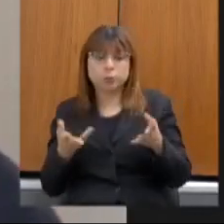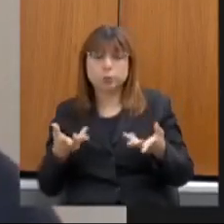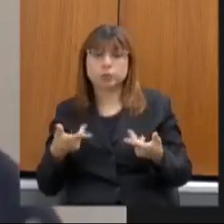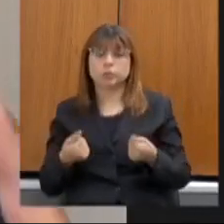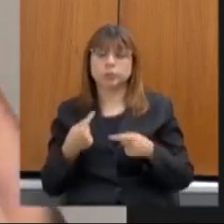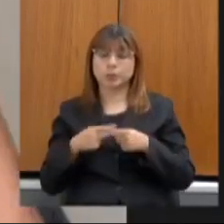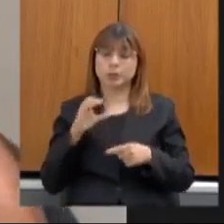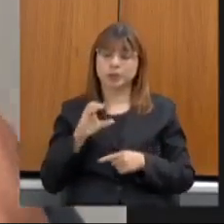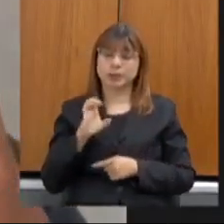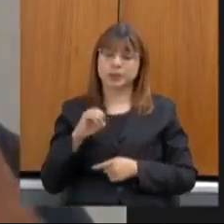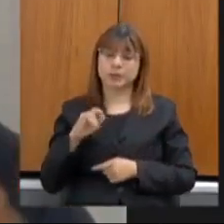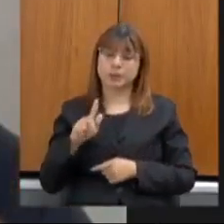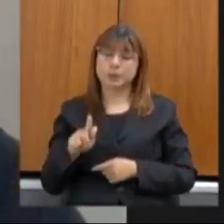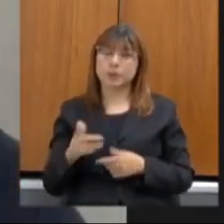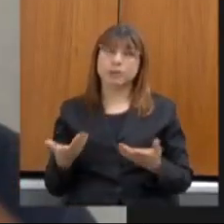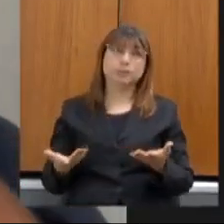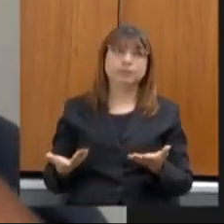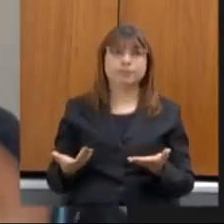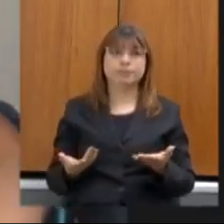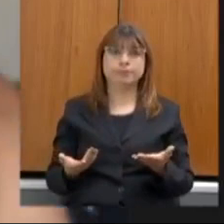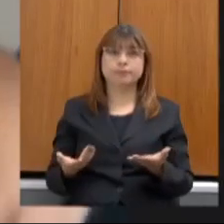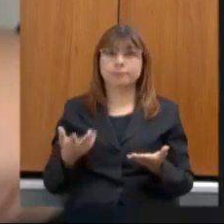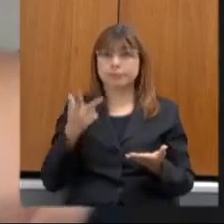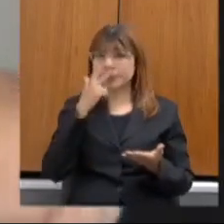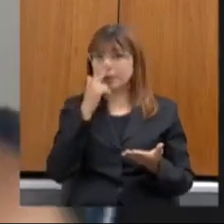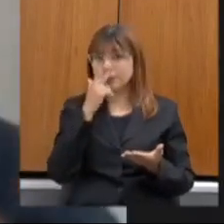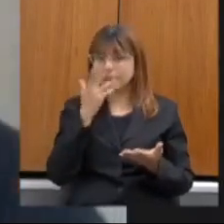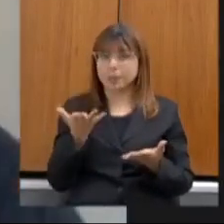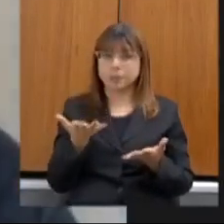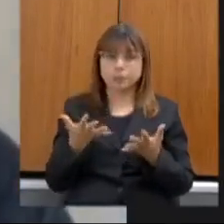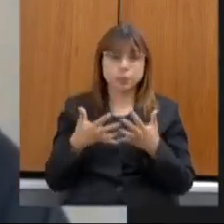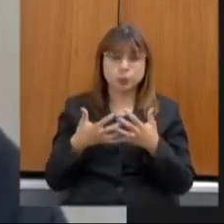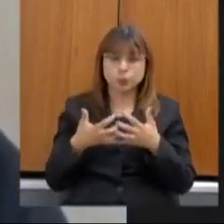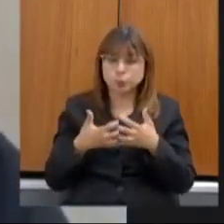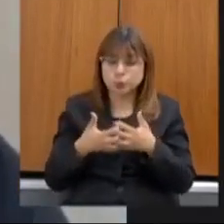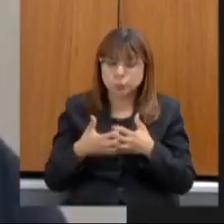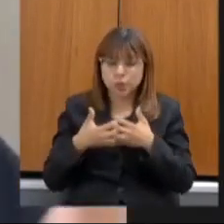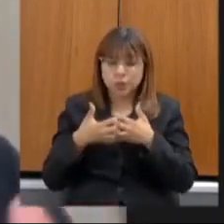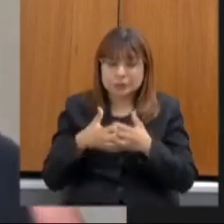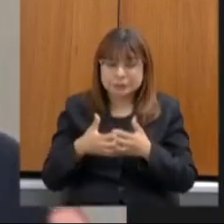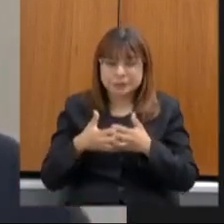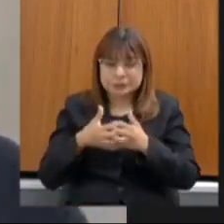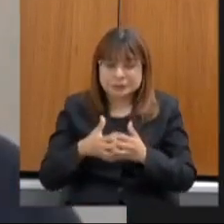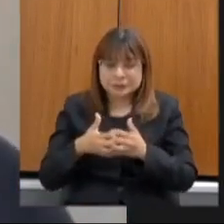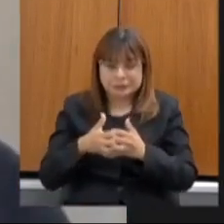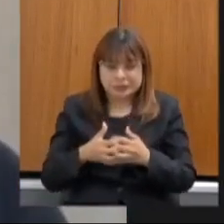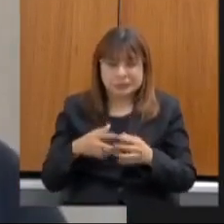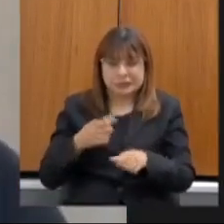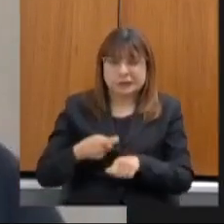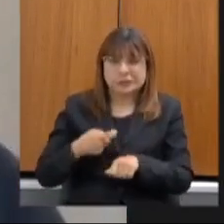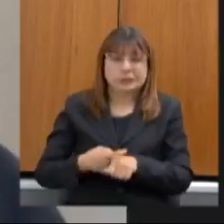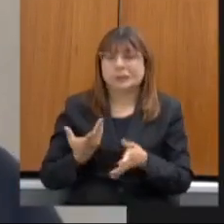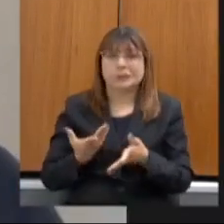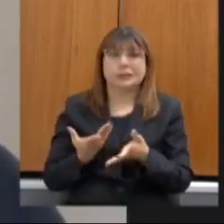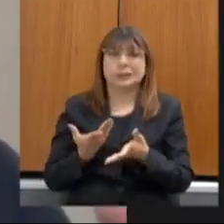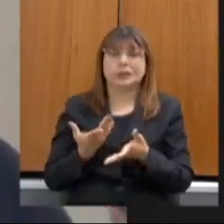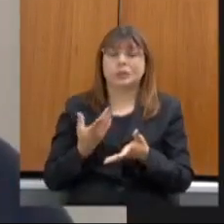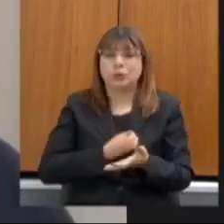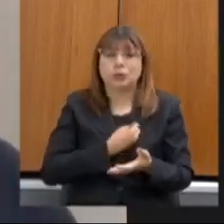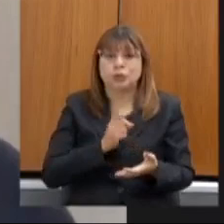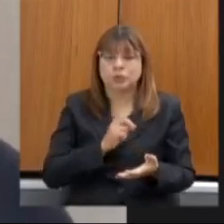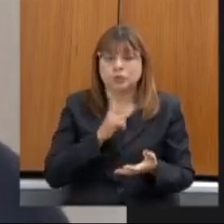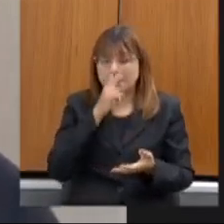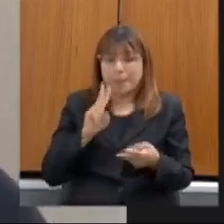hennig é uma engrenagem sabe enferrujada e não funciona não tá deitada você nega ainda